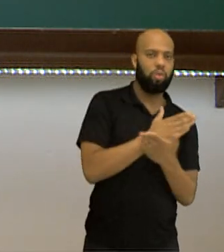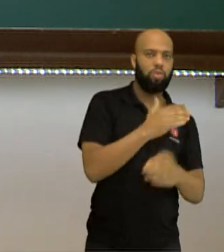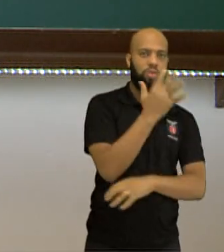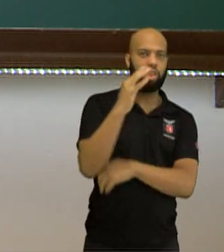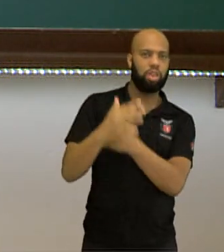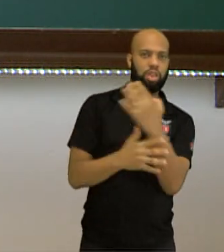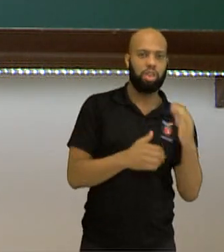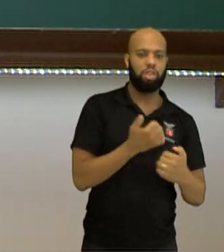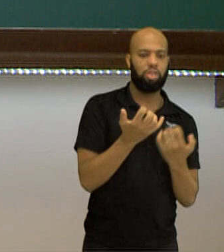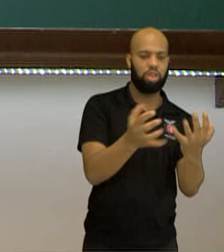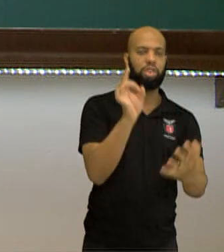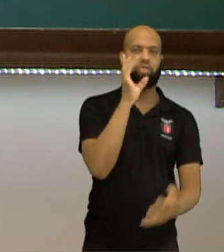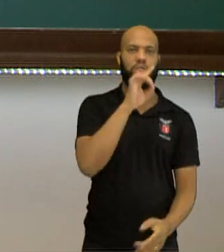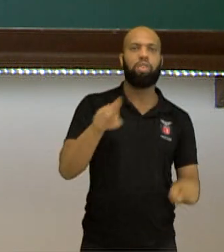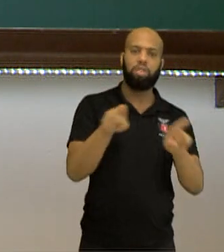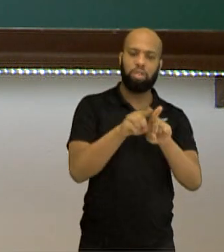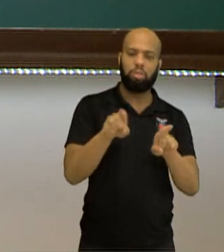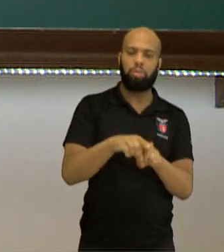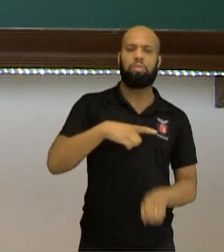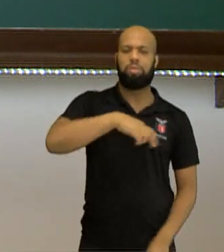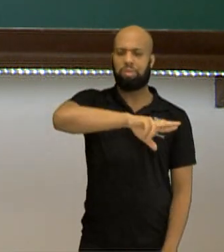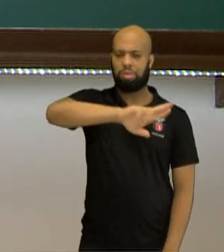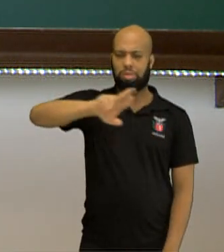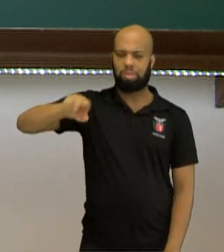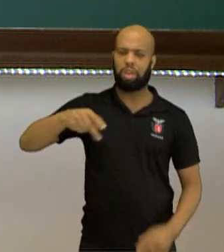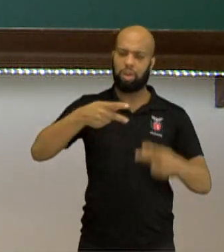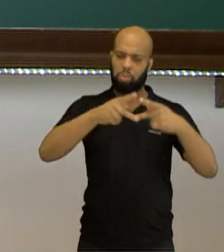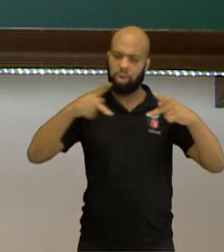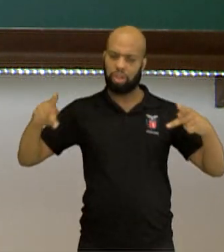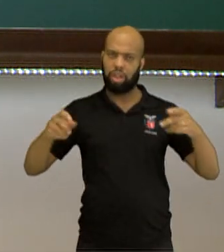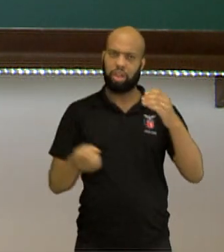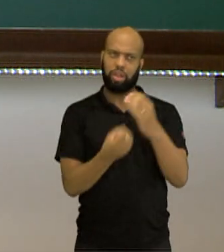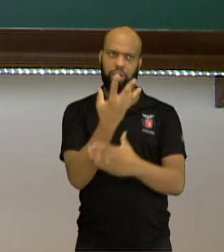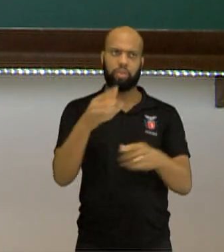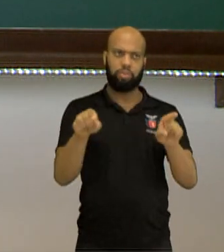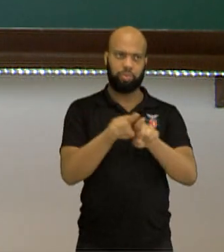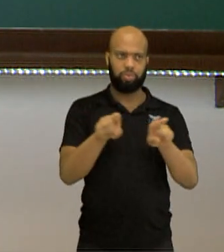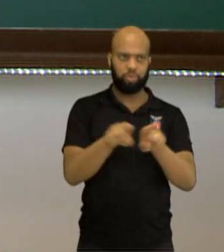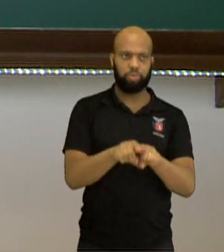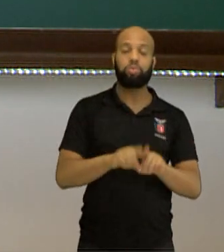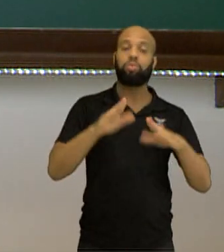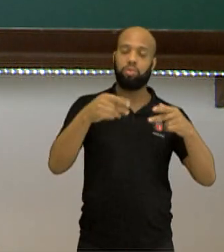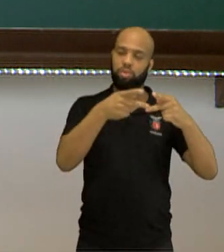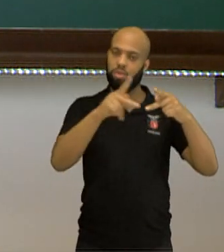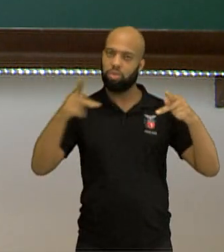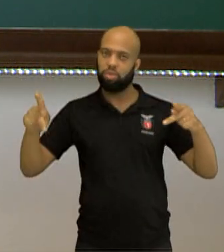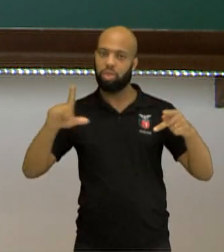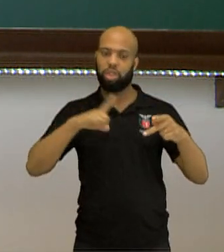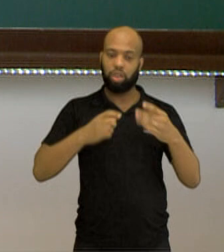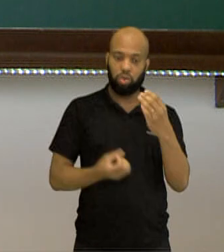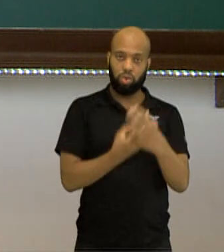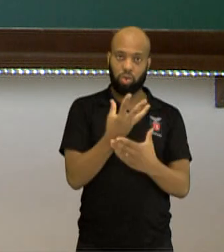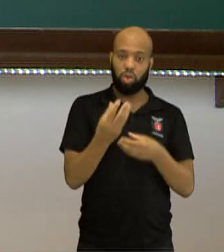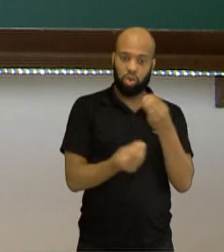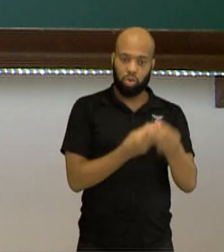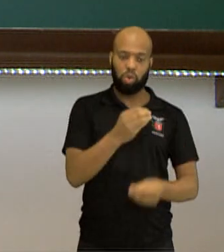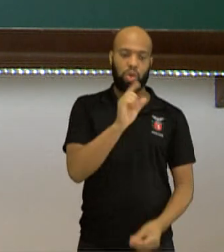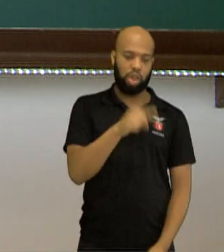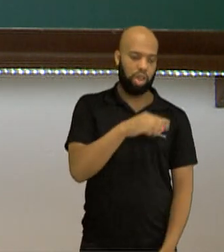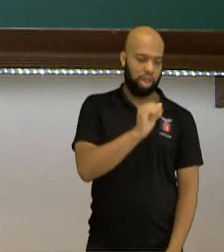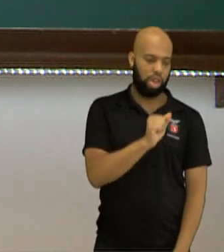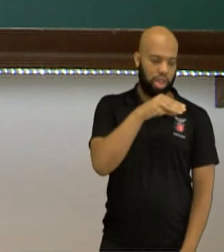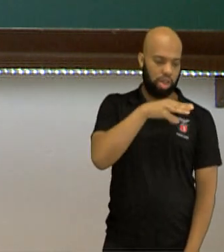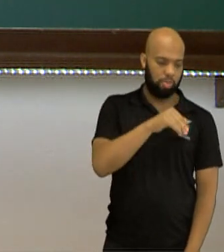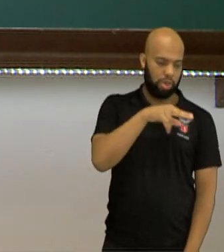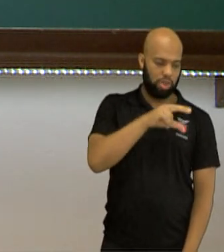que também é rica nesses aminoácidos, né, formadores das proteínas. As proteínas, elas são formadas por aminoácidos e a